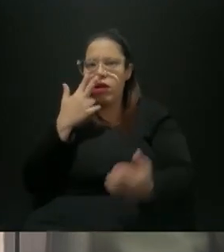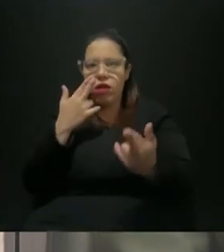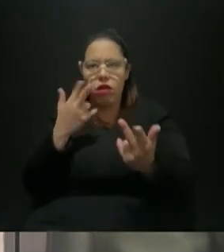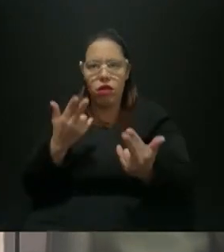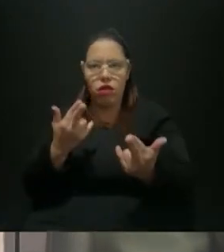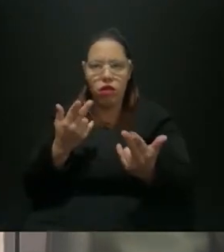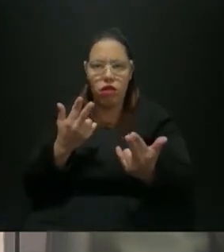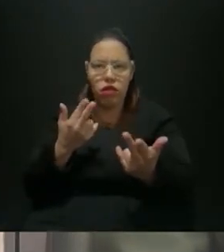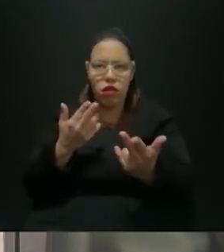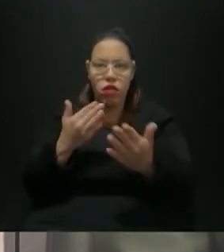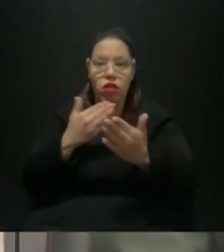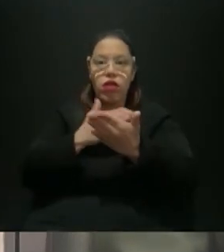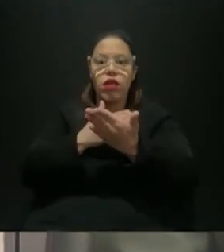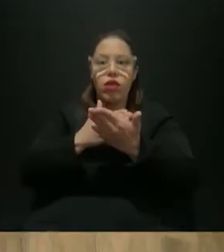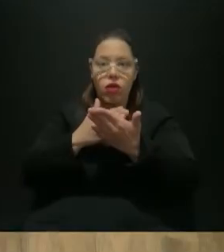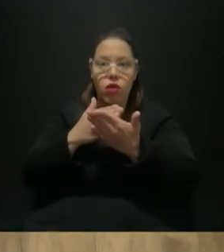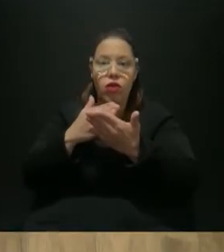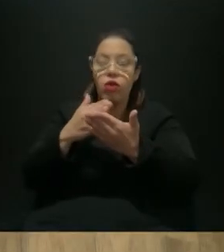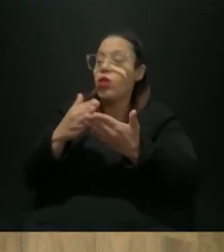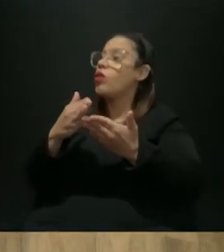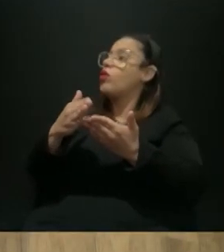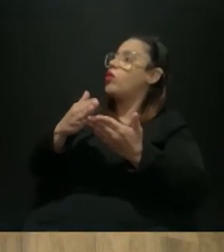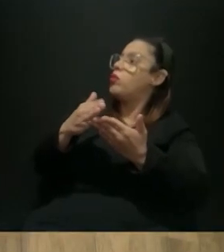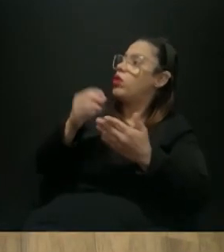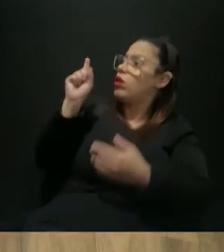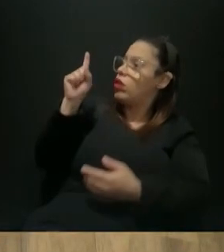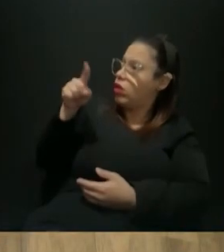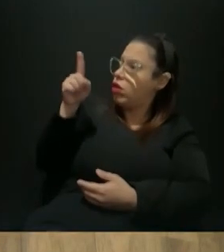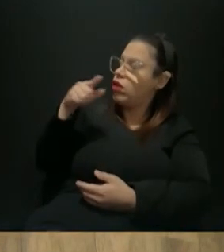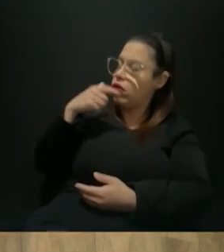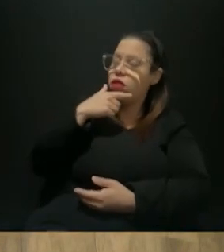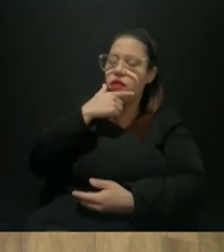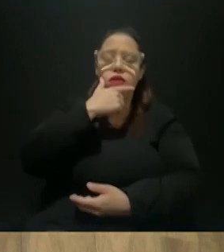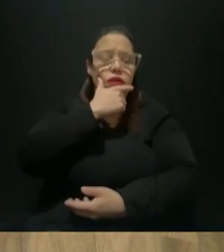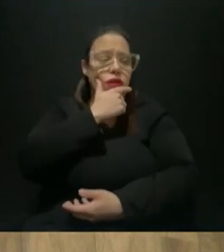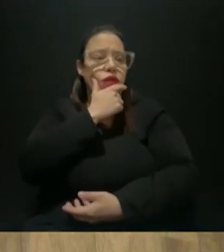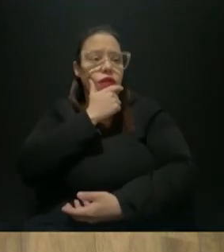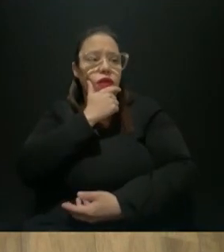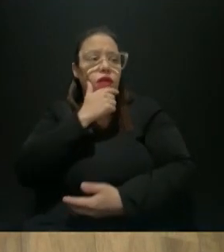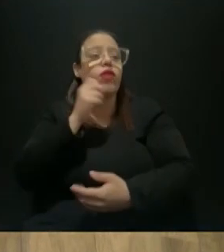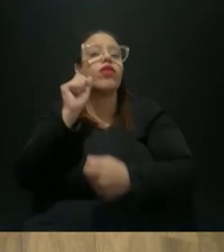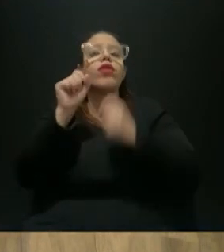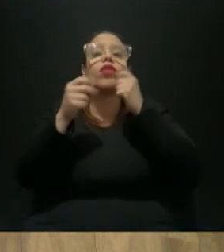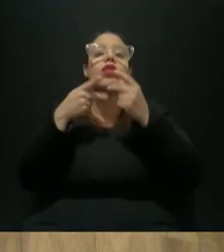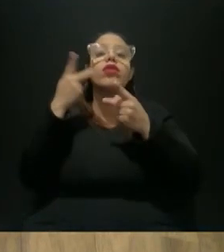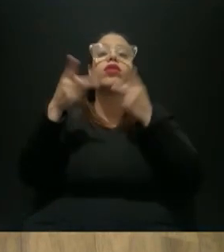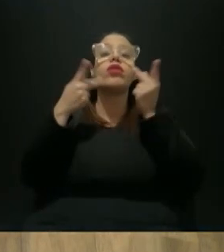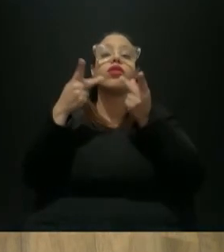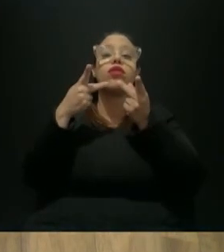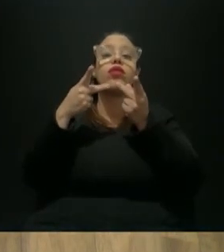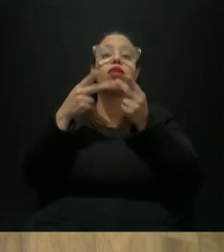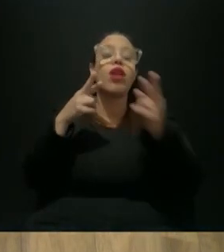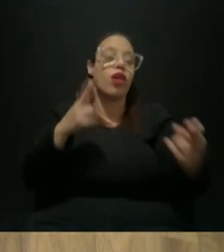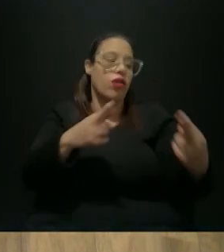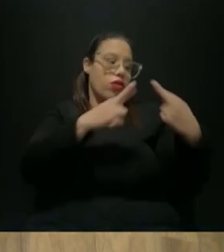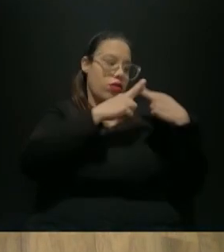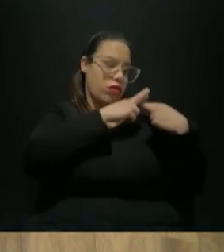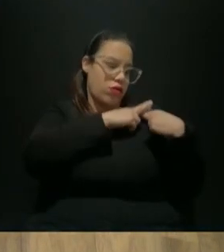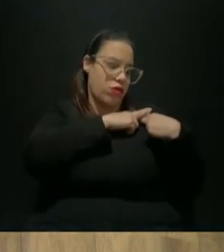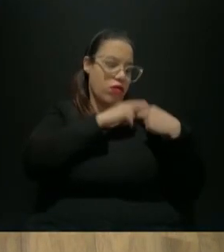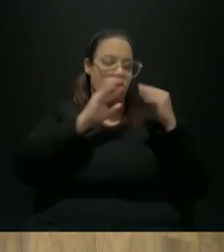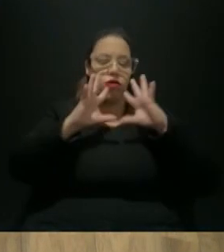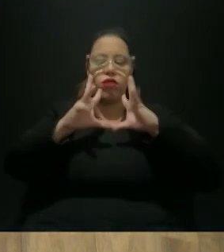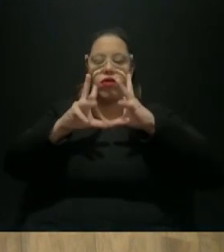lá com o pré-natal da mãezinha. Exatamente. E aí o que a gente fala, quando você fala que é uma responsabilidade de todos, às vezes eu falo